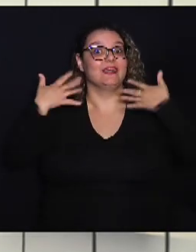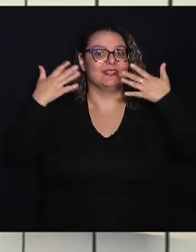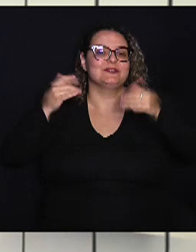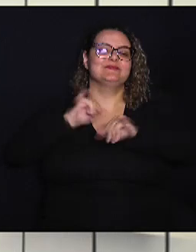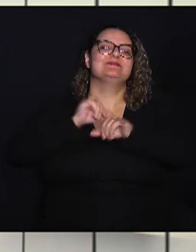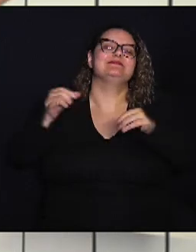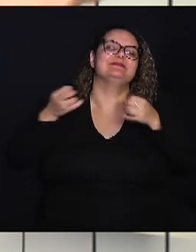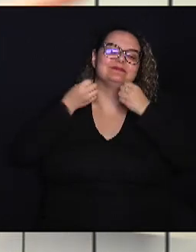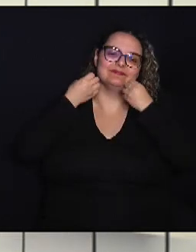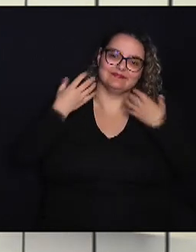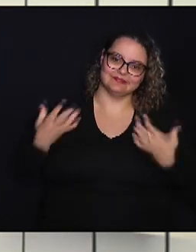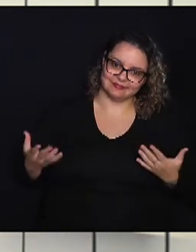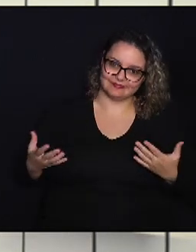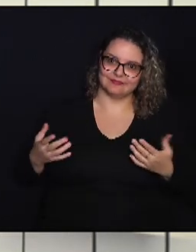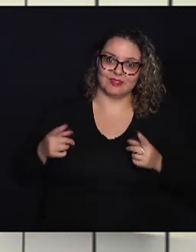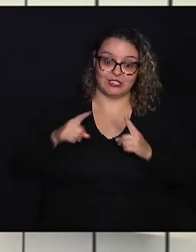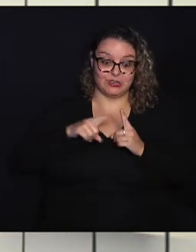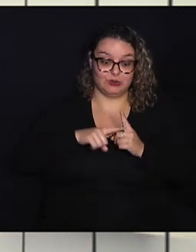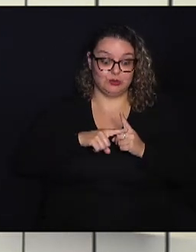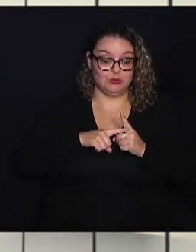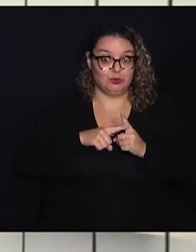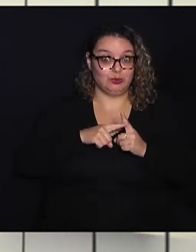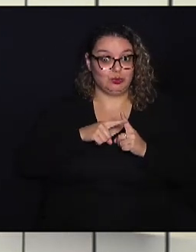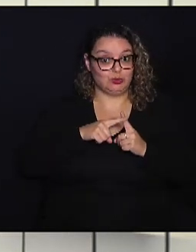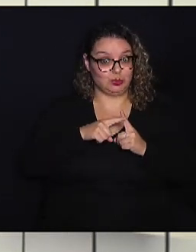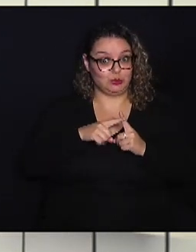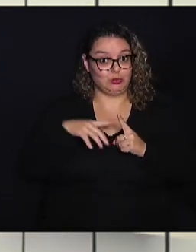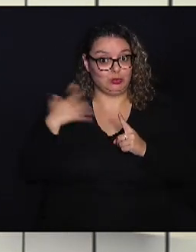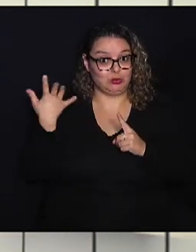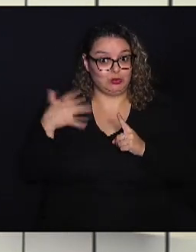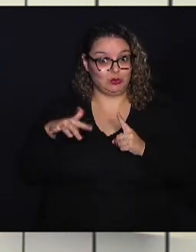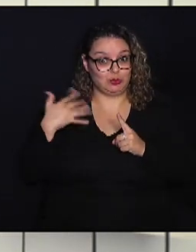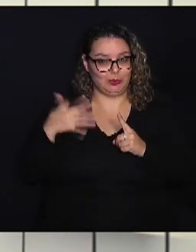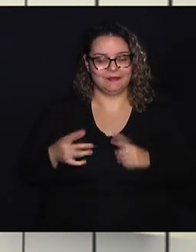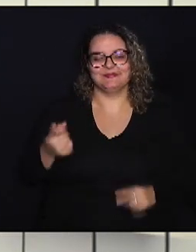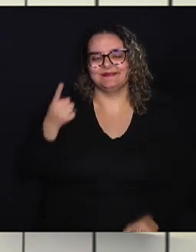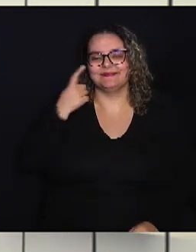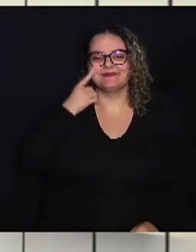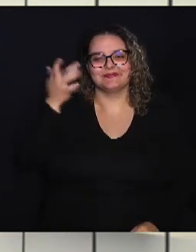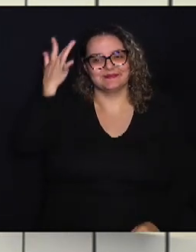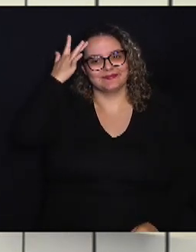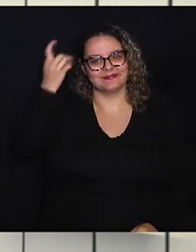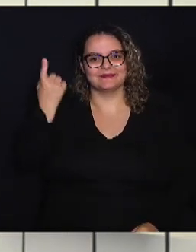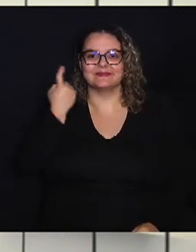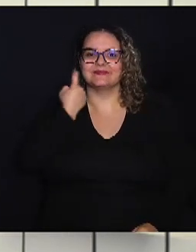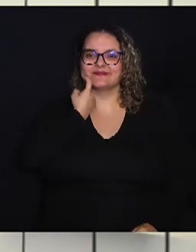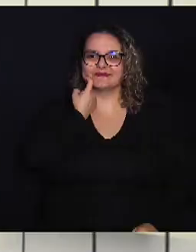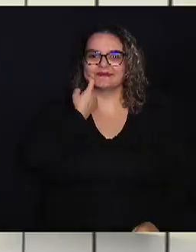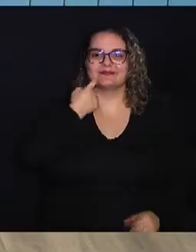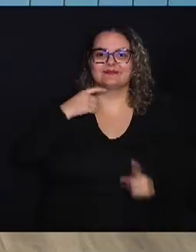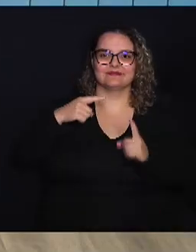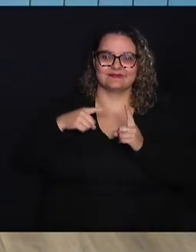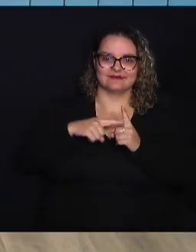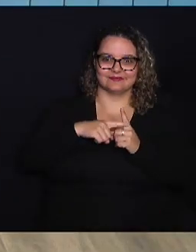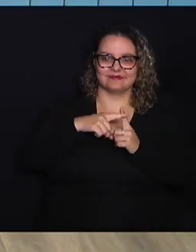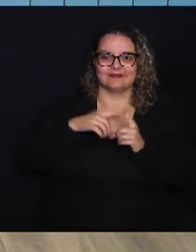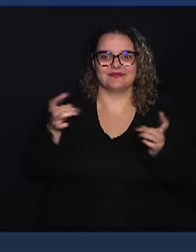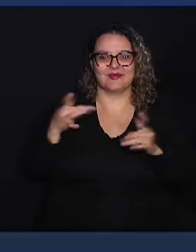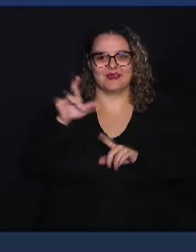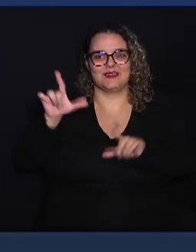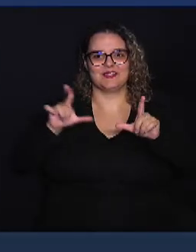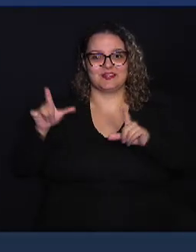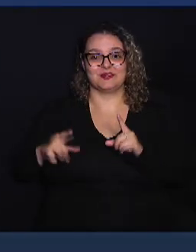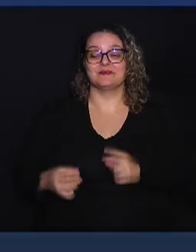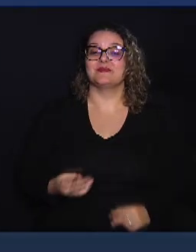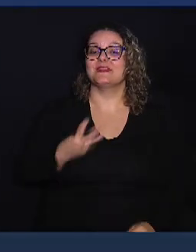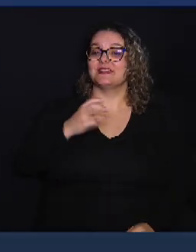notícia é boa, viu? Porque as temperaturas começam a subir. Então, olha só, para amanhã, sexta-feira, elas já estão aqui na minha tela.